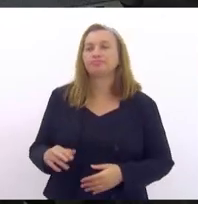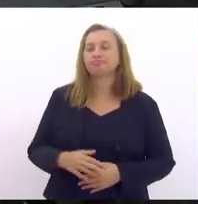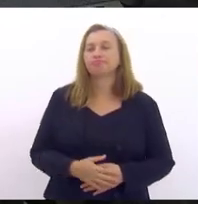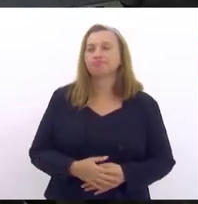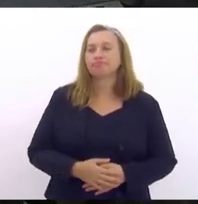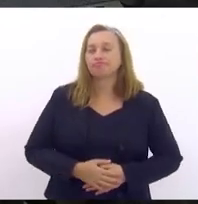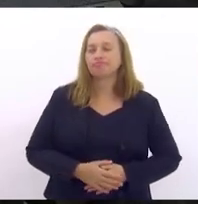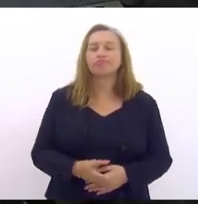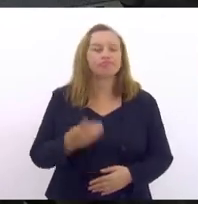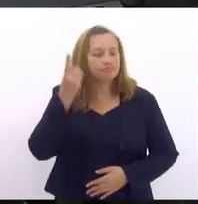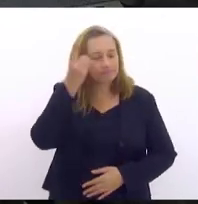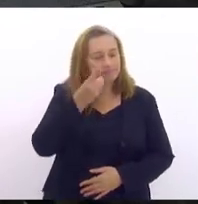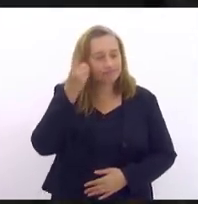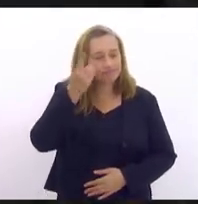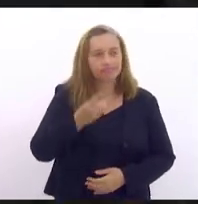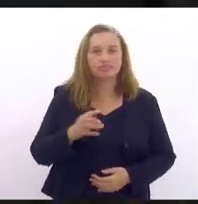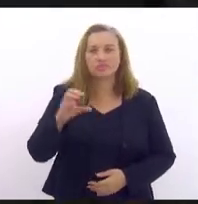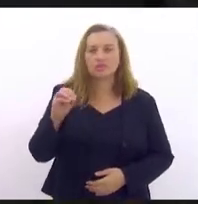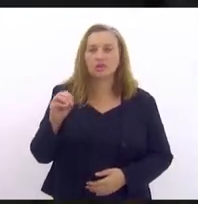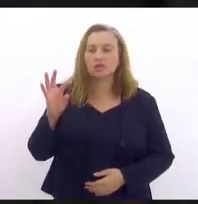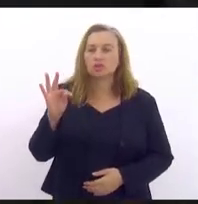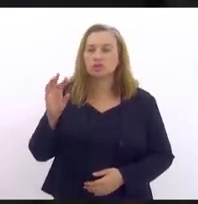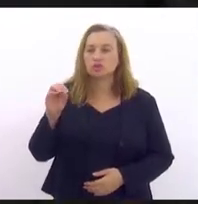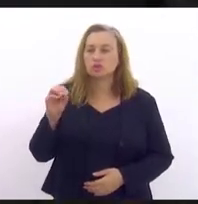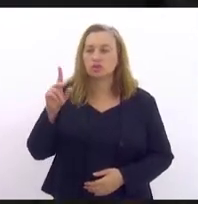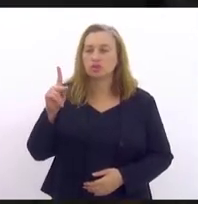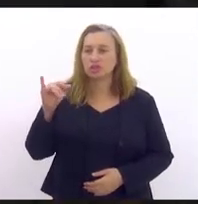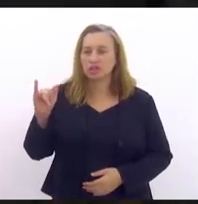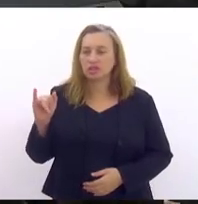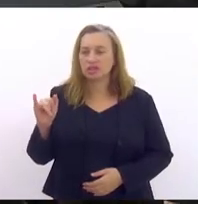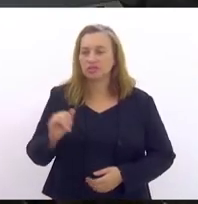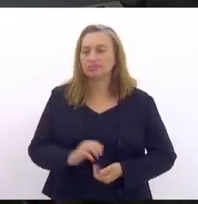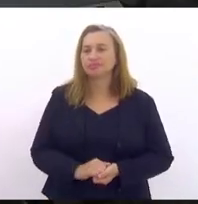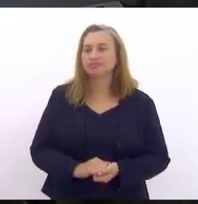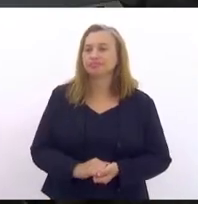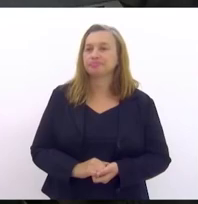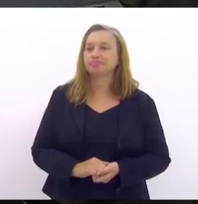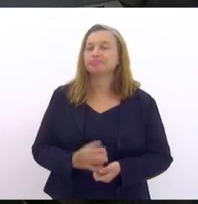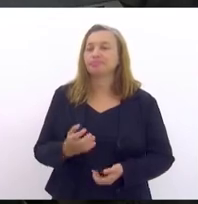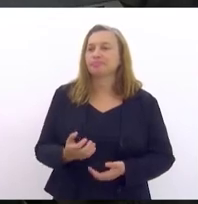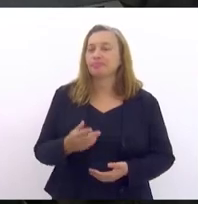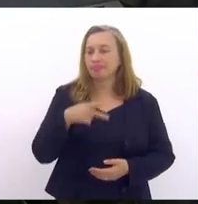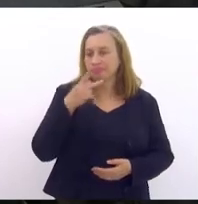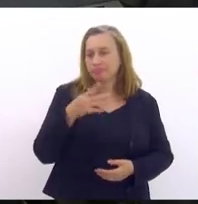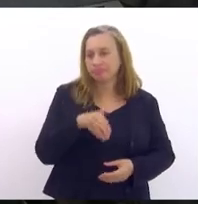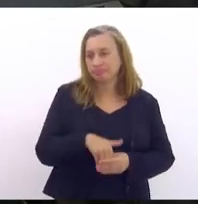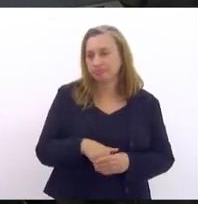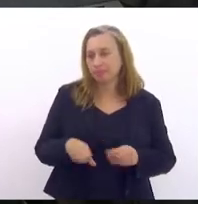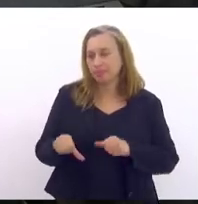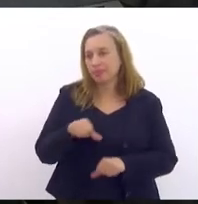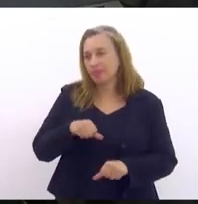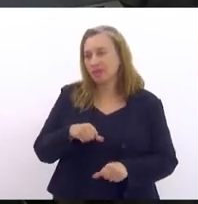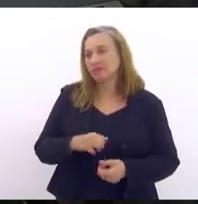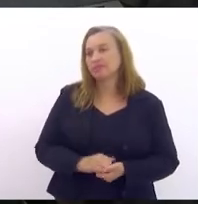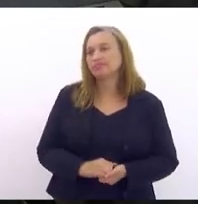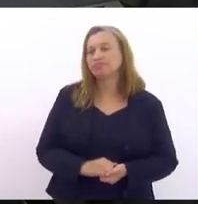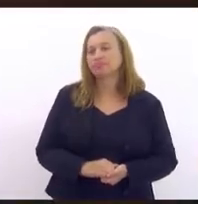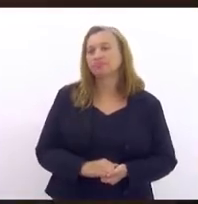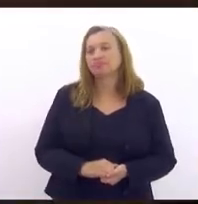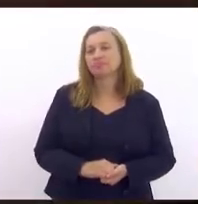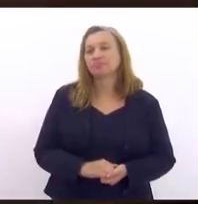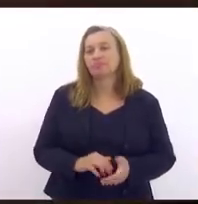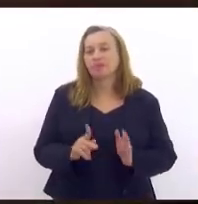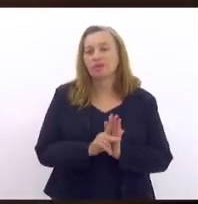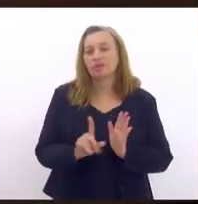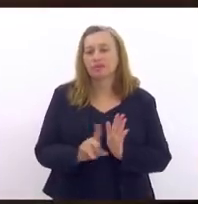manifestar... Deputado Otoni de Paula Pai. Deputado, quero manifestar meu voto contrário ao